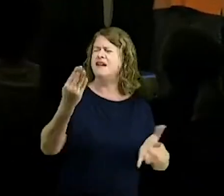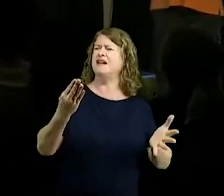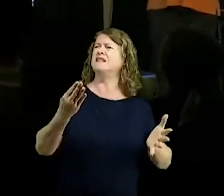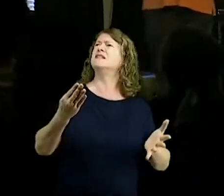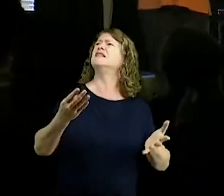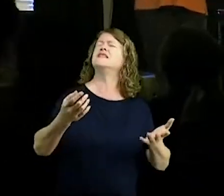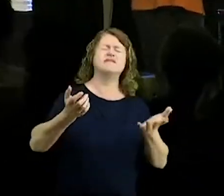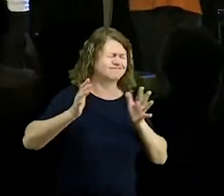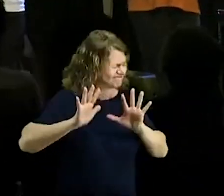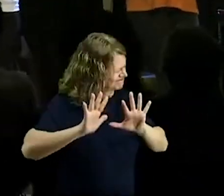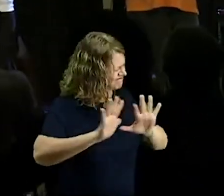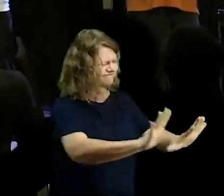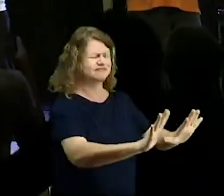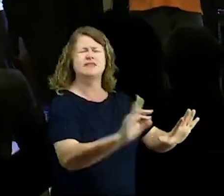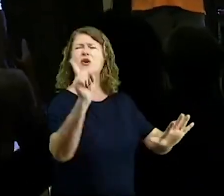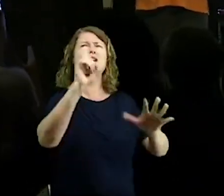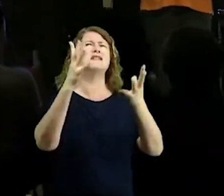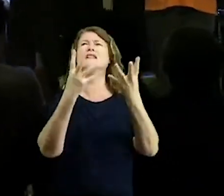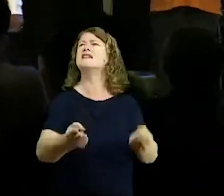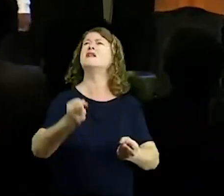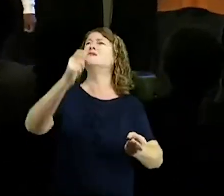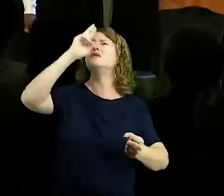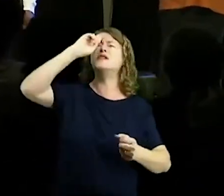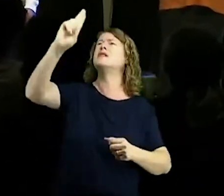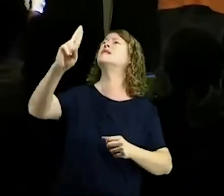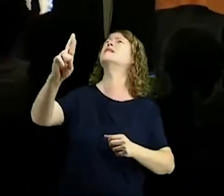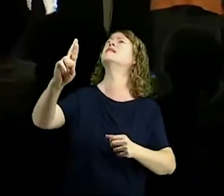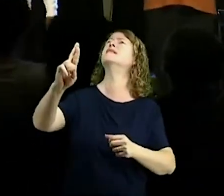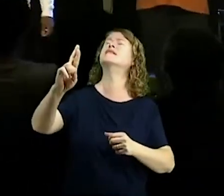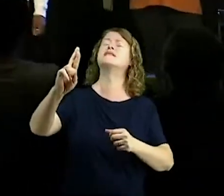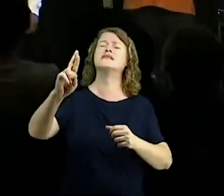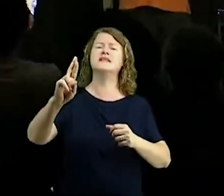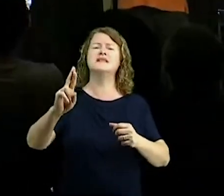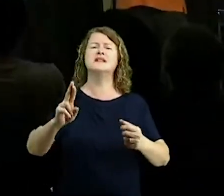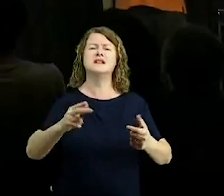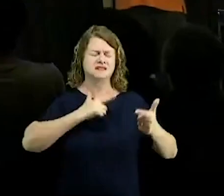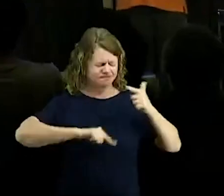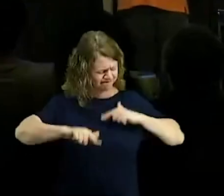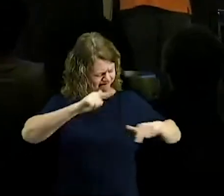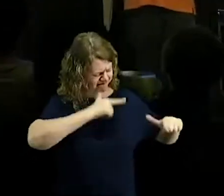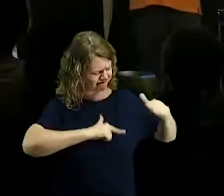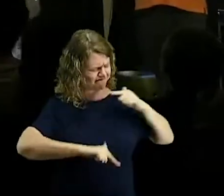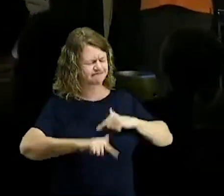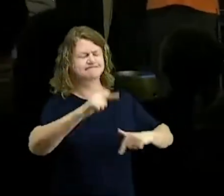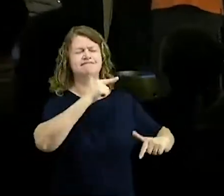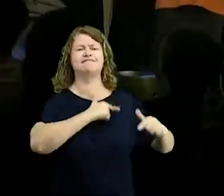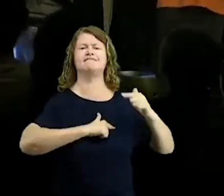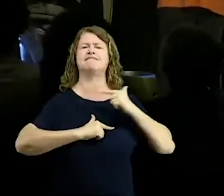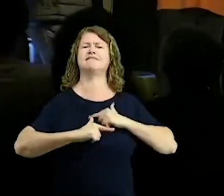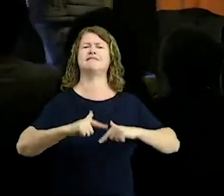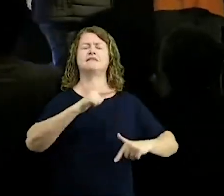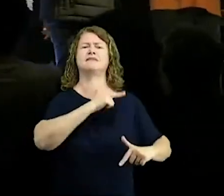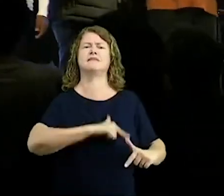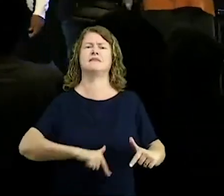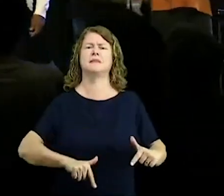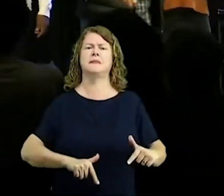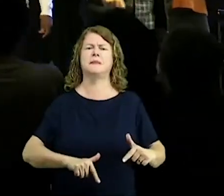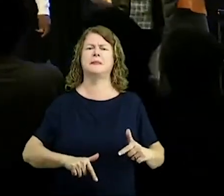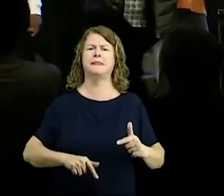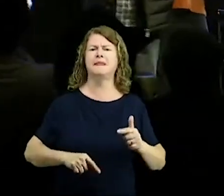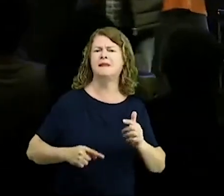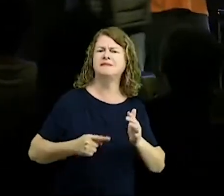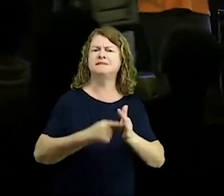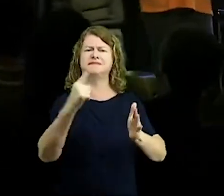toda a idolatria, Senhor. E nos lavamos uma,